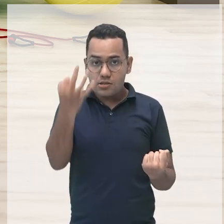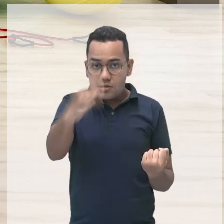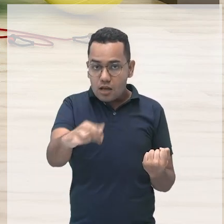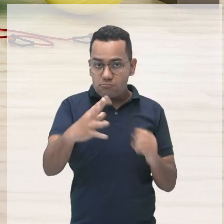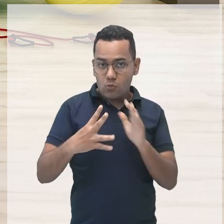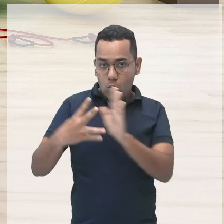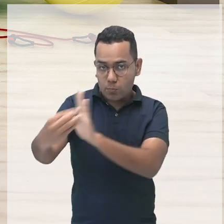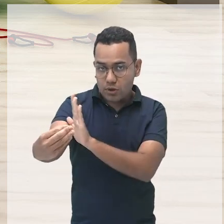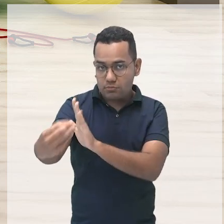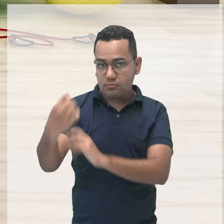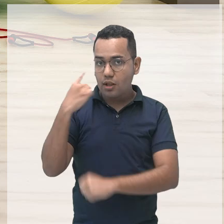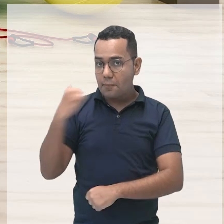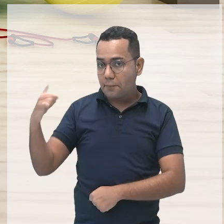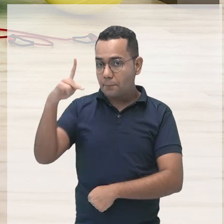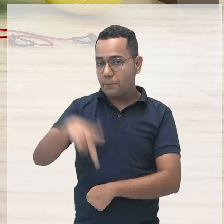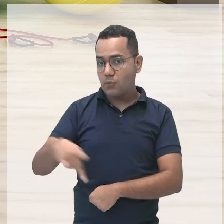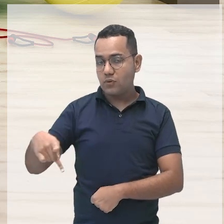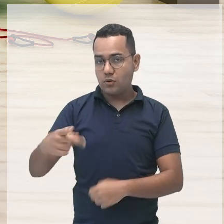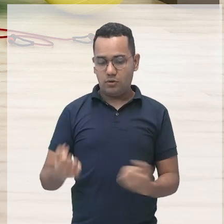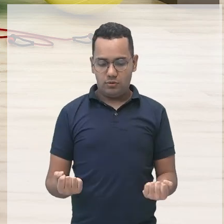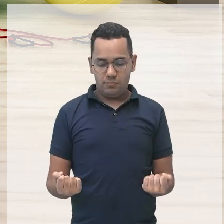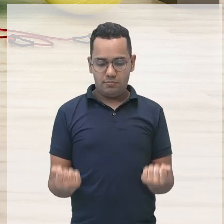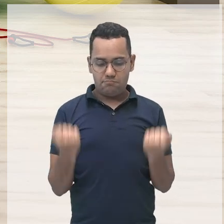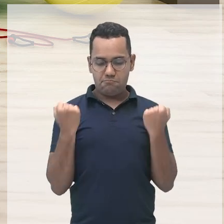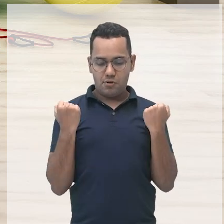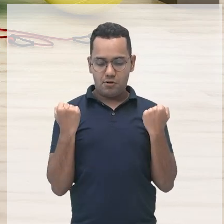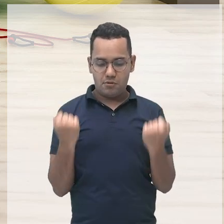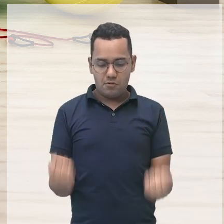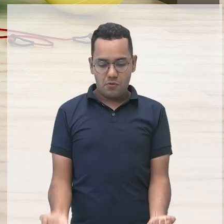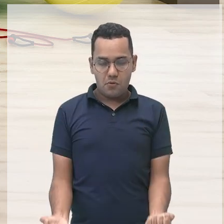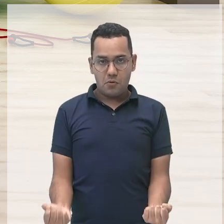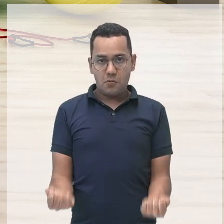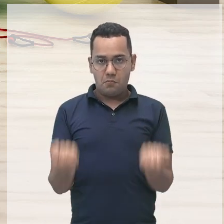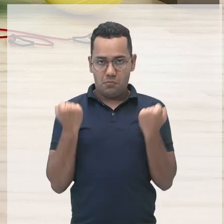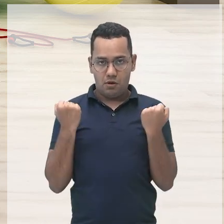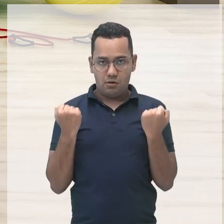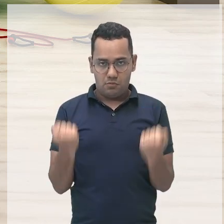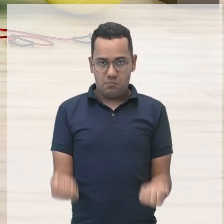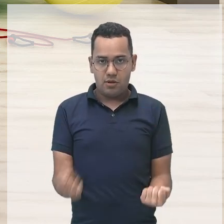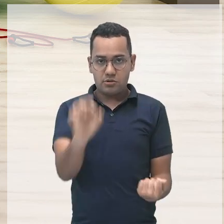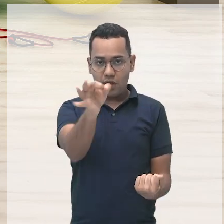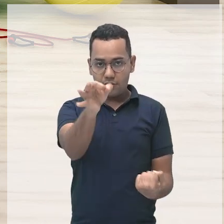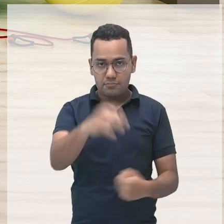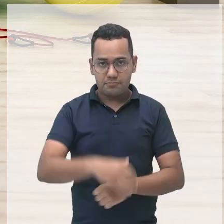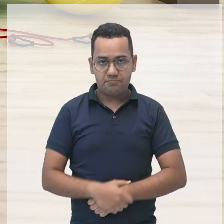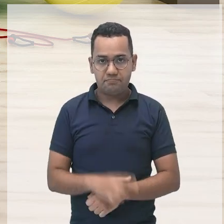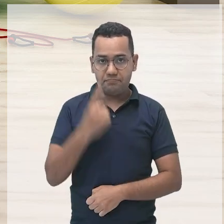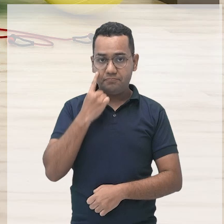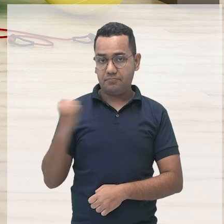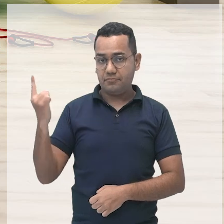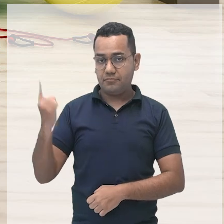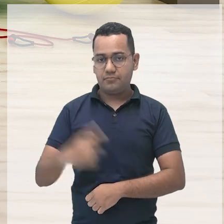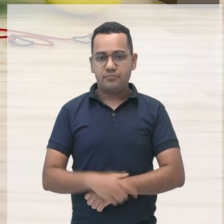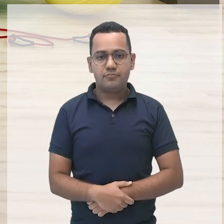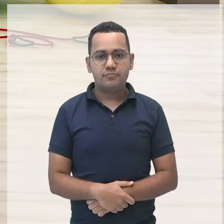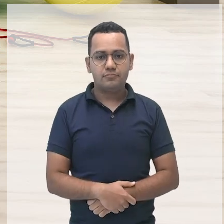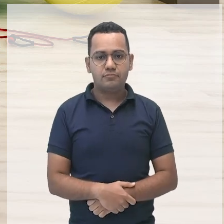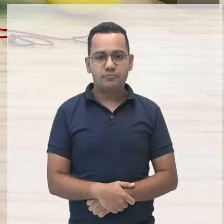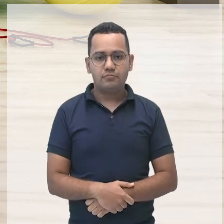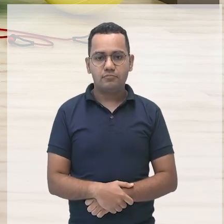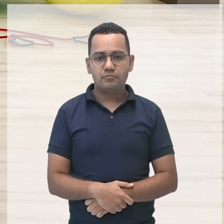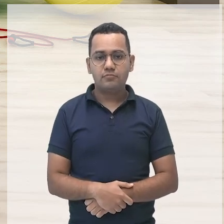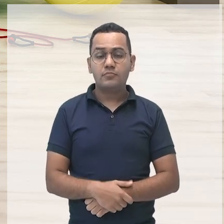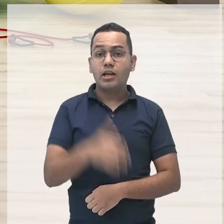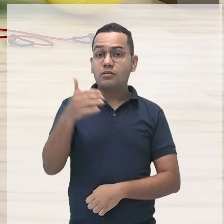eu vou, ó, suspender esse peso e jogar lá embaixo. Suspende o peso, joga lá embaixo. Vocês vão fazer